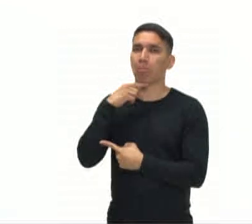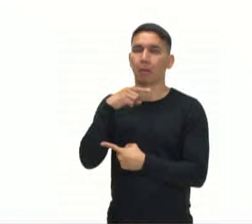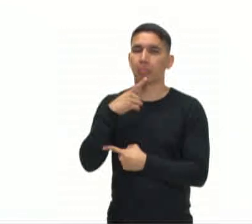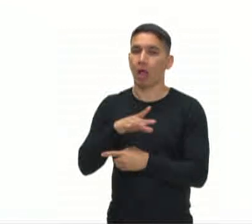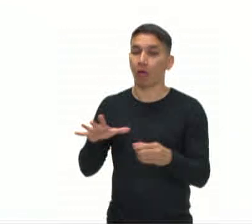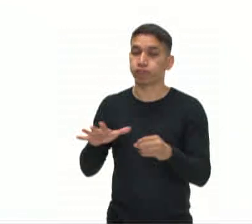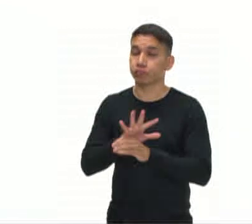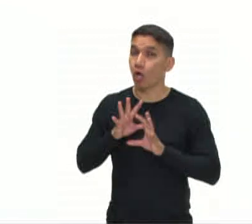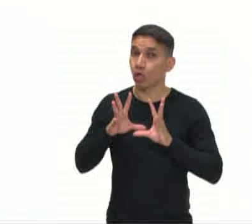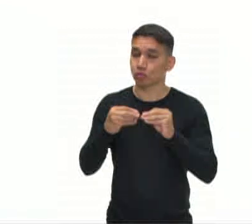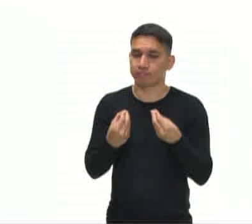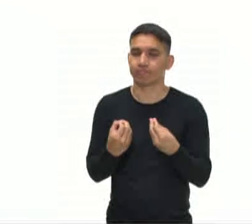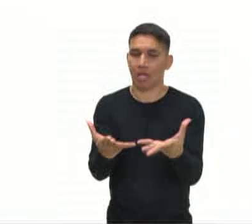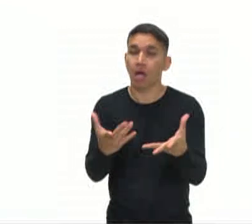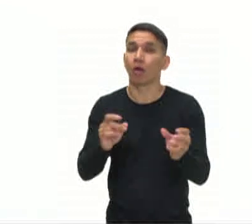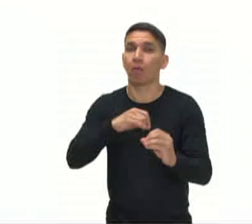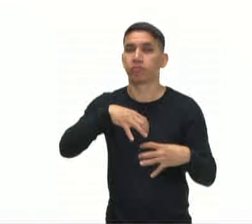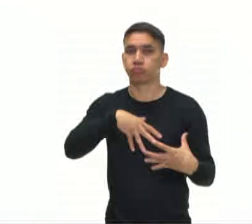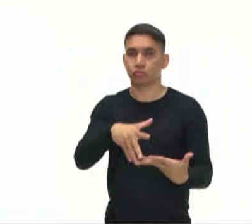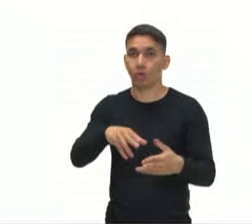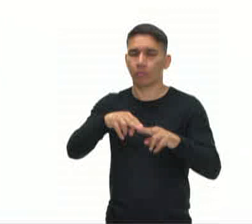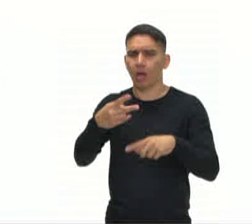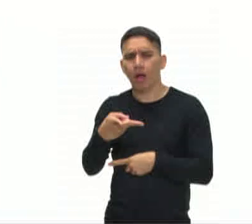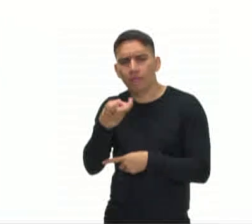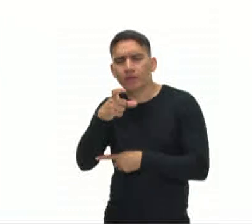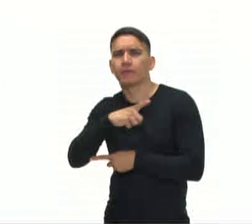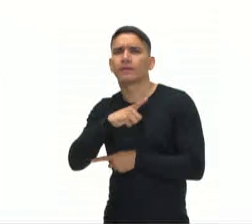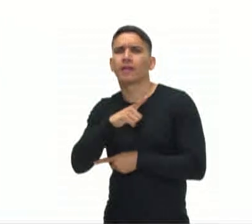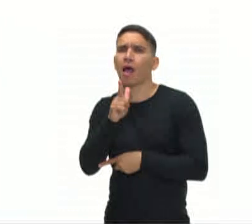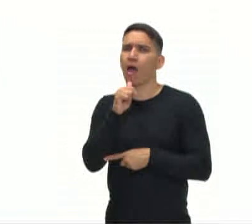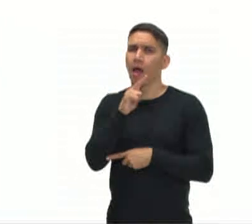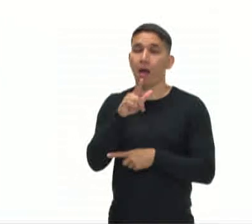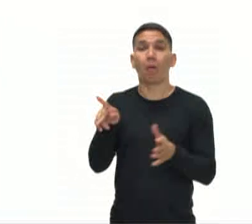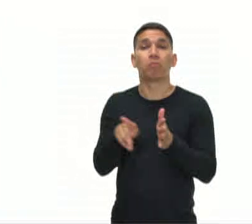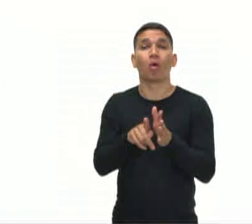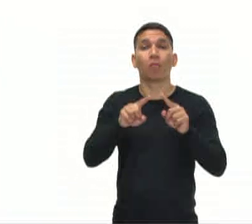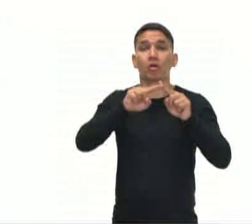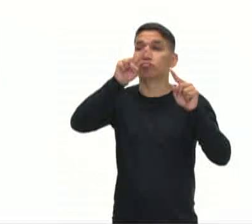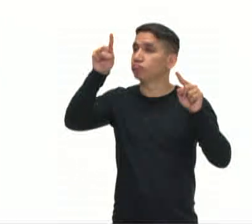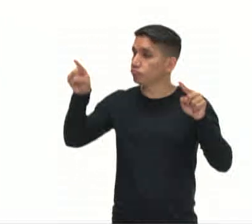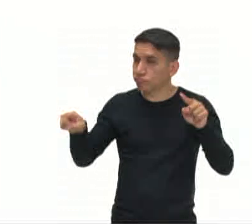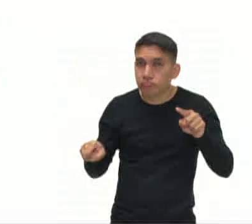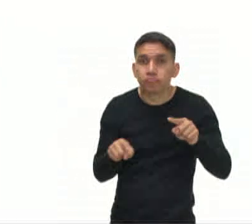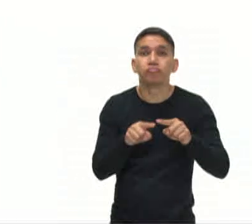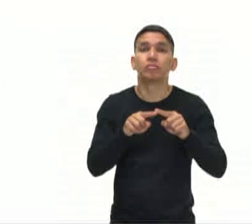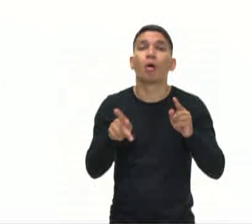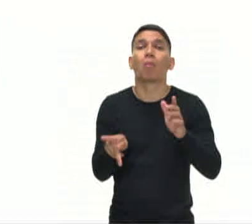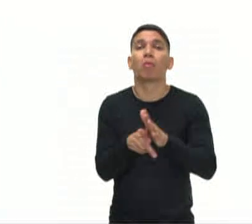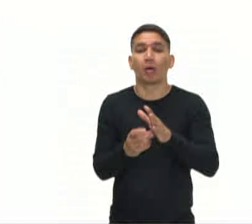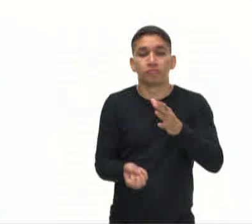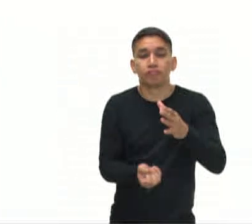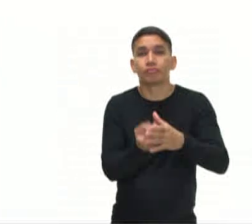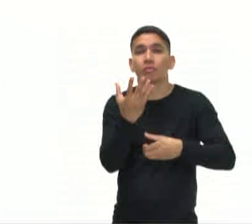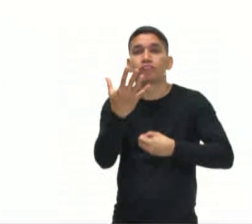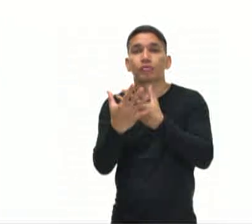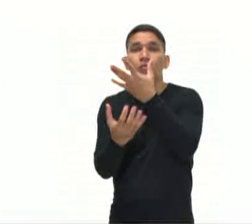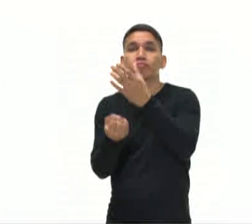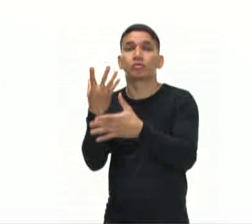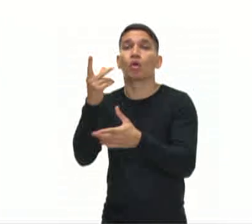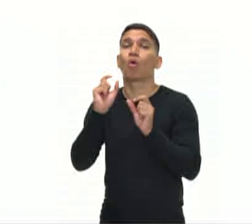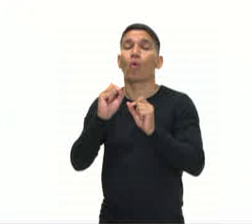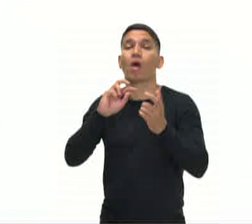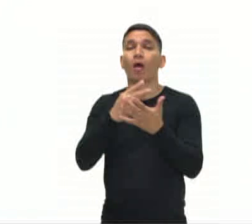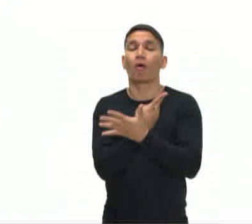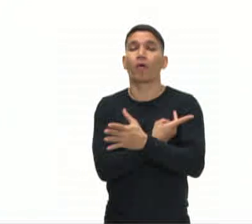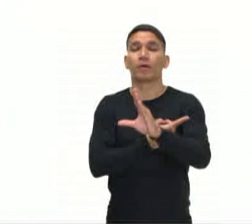água que conhecemos é derivada do ciclo da água ou ciclo hidrológico. Desenvolve-se por meio de processos de